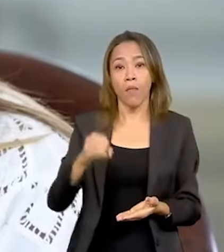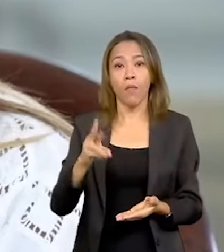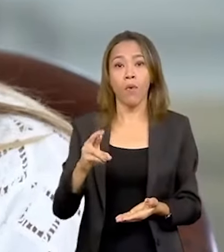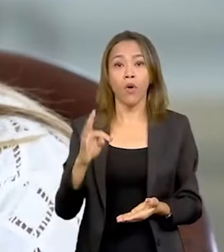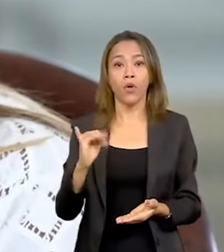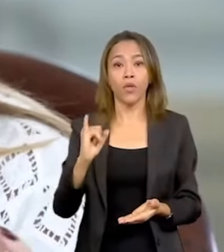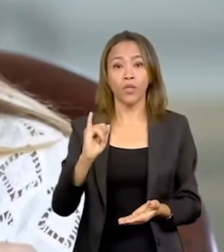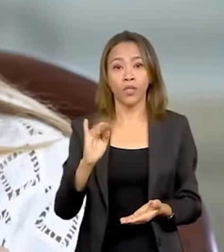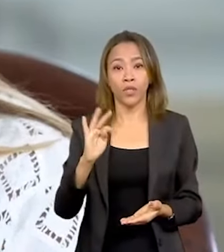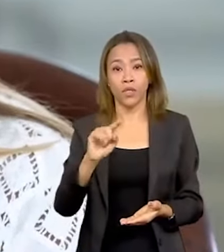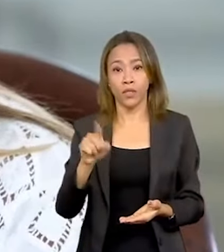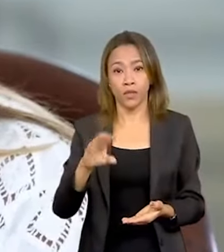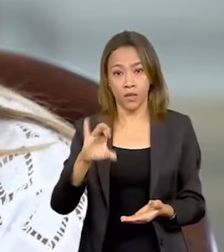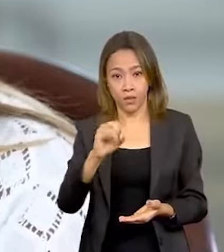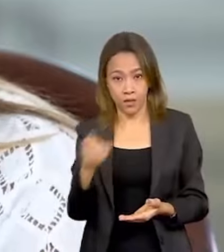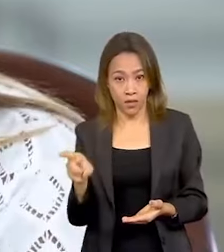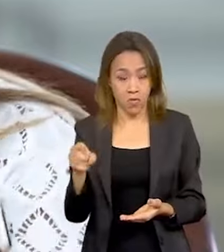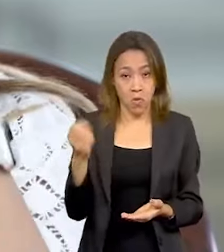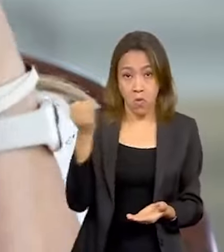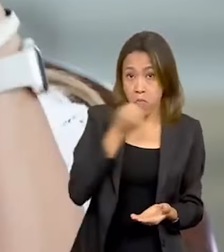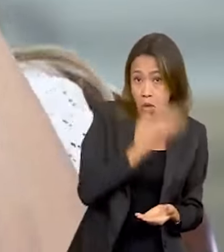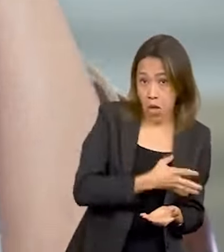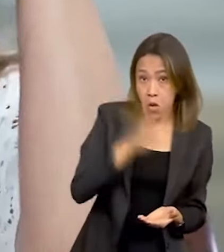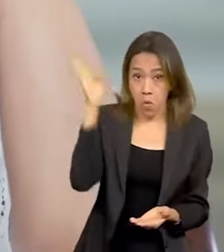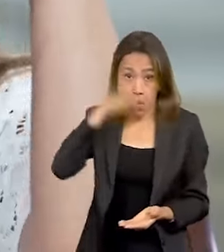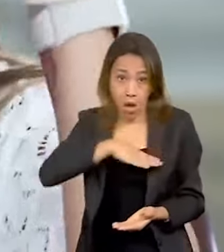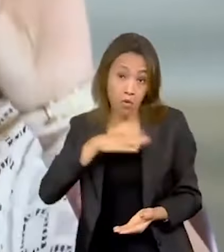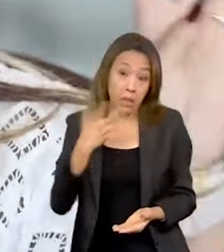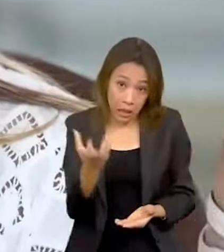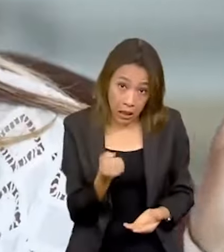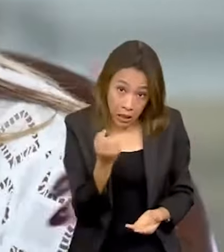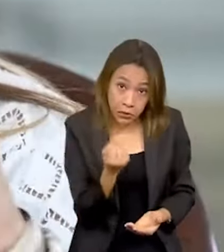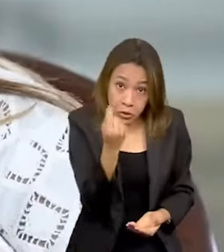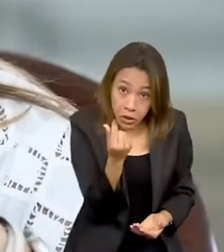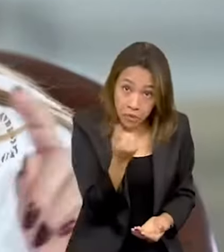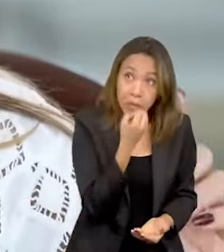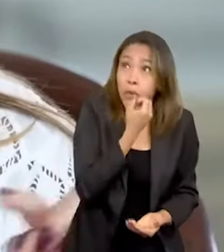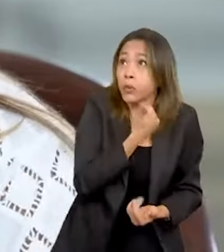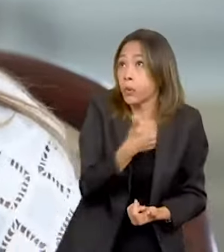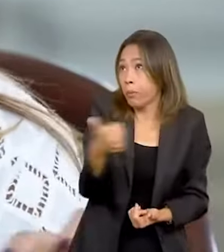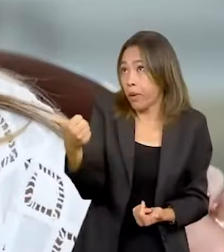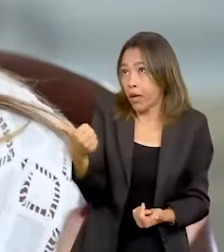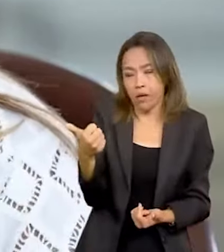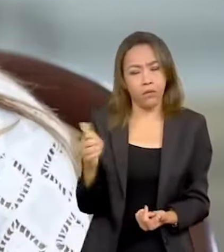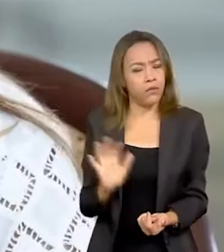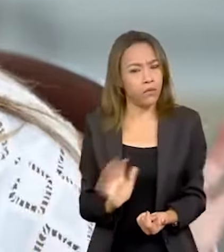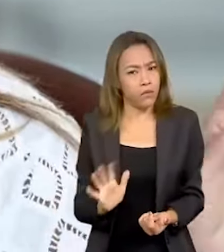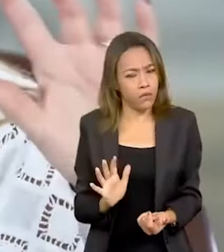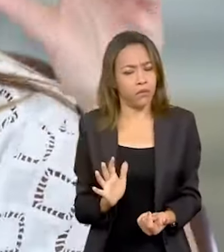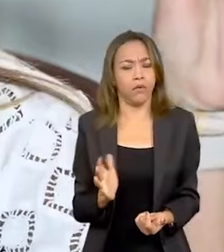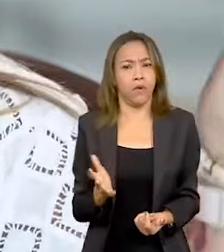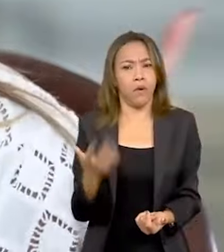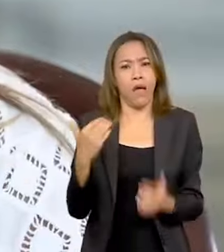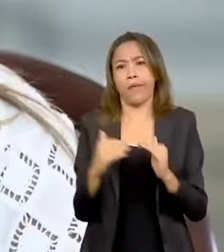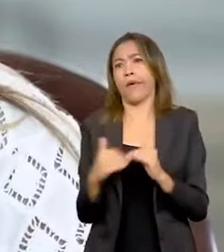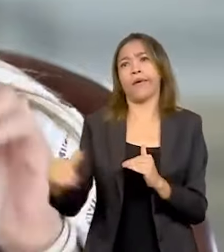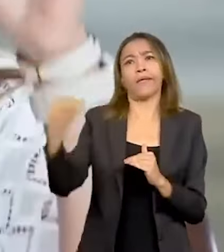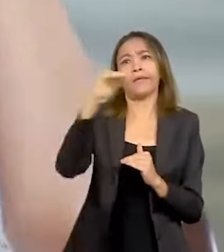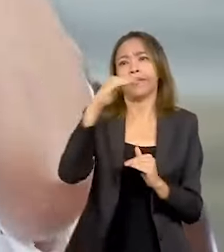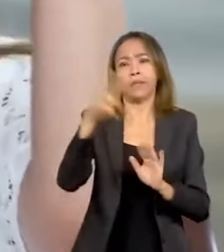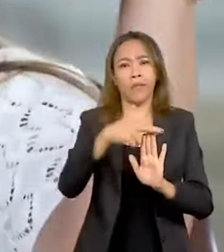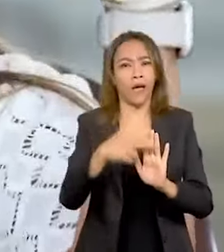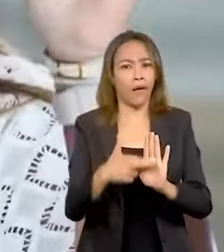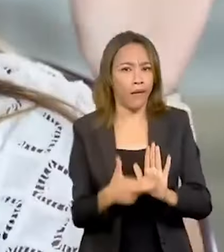dinheiro tá tudo bem né as redes sociais hoje eu falo eles estão acima de qualquer coisa acima de regras acima do do famoso